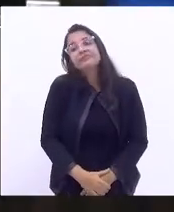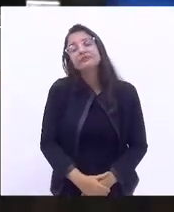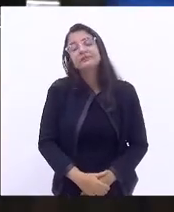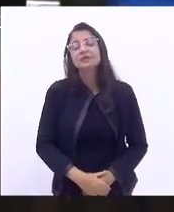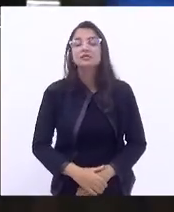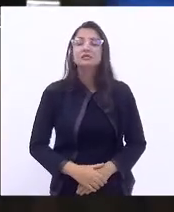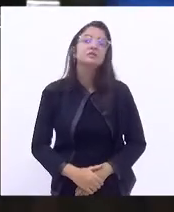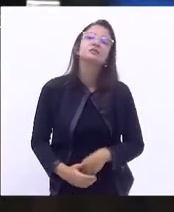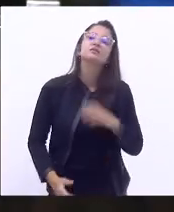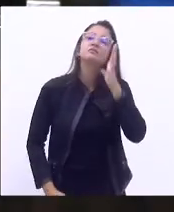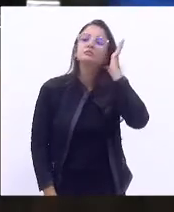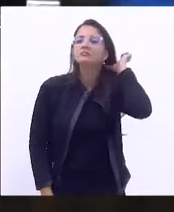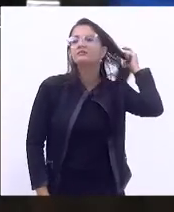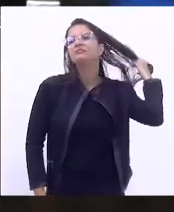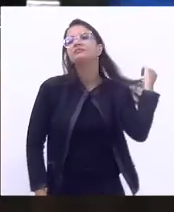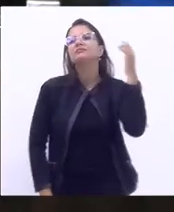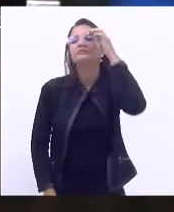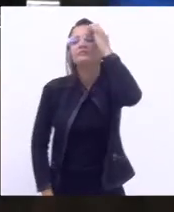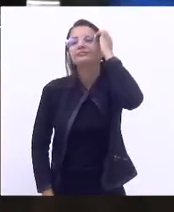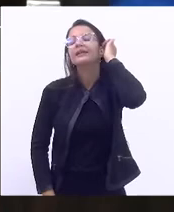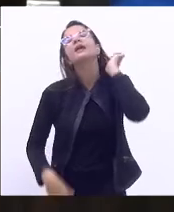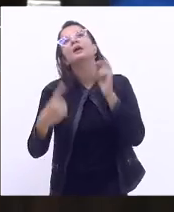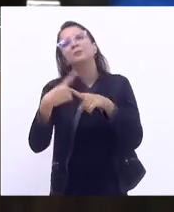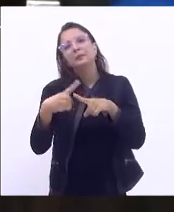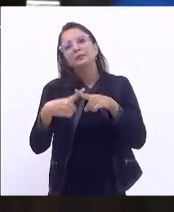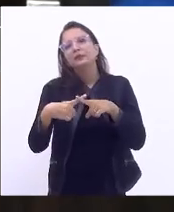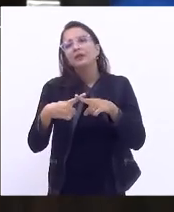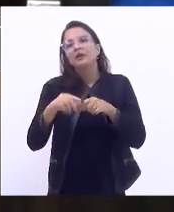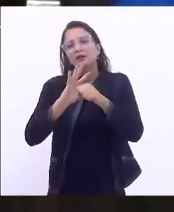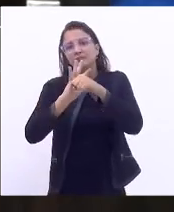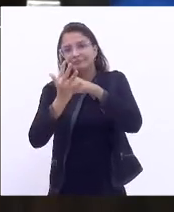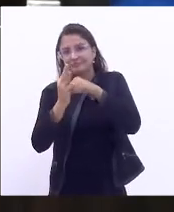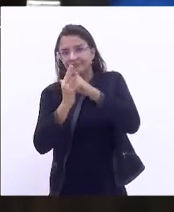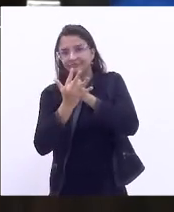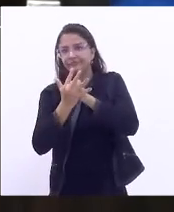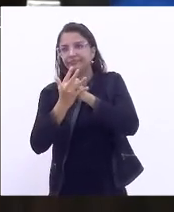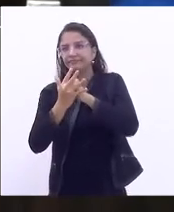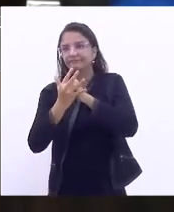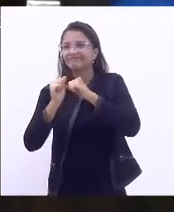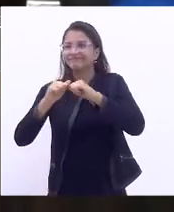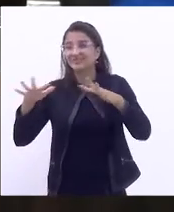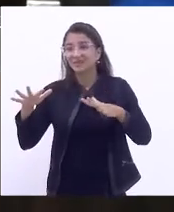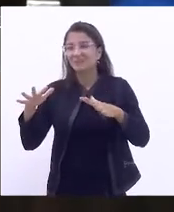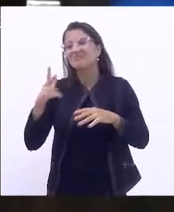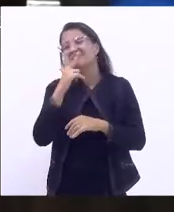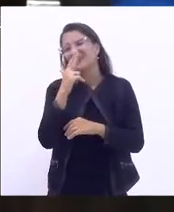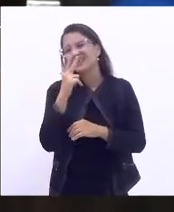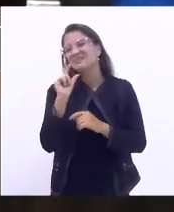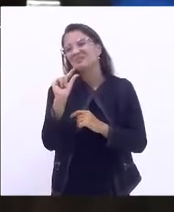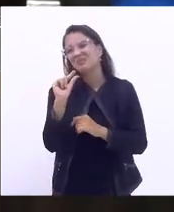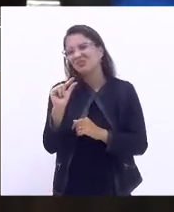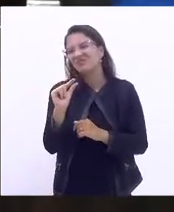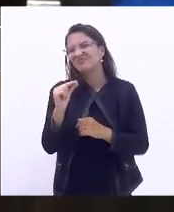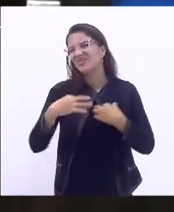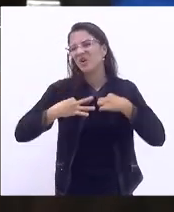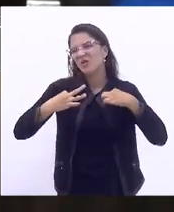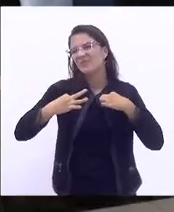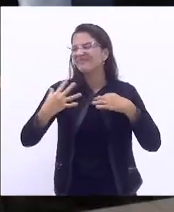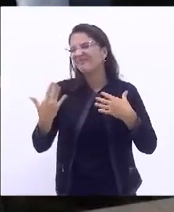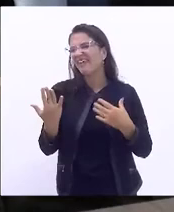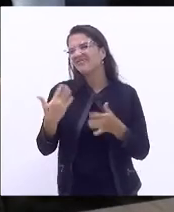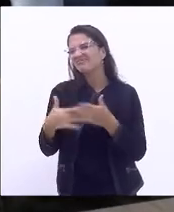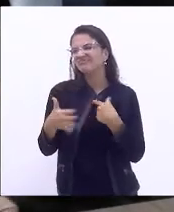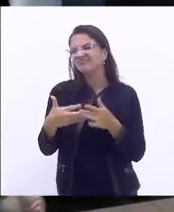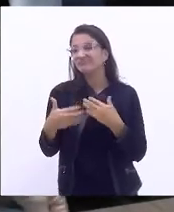porque, decorrida a pandemia, nós relaxamos nos vestimentos. Votou nu aqui,